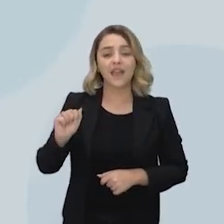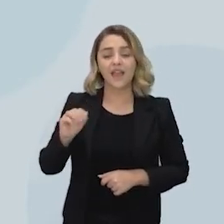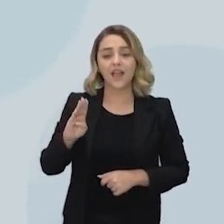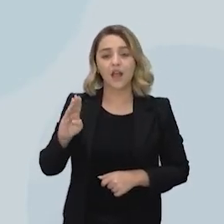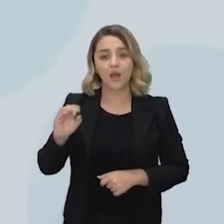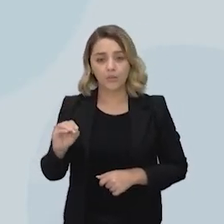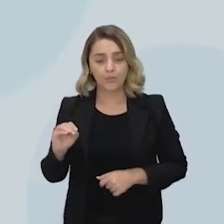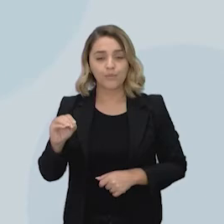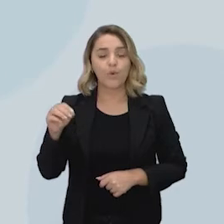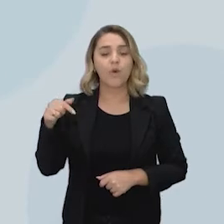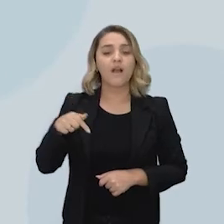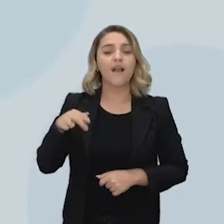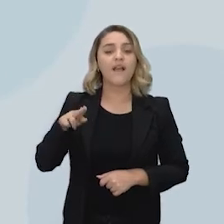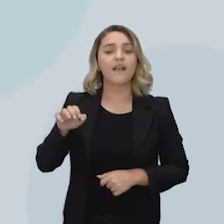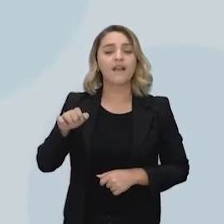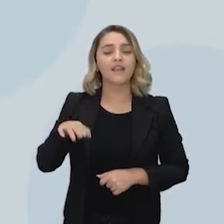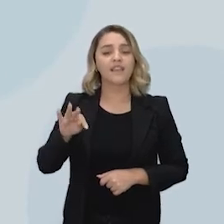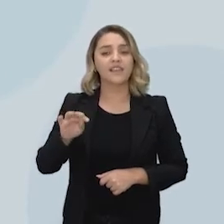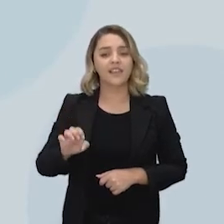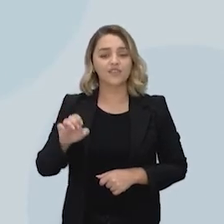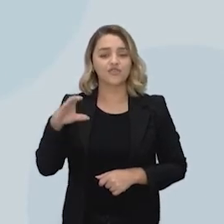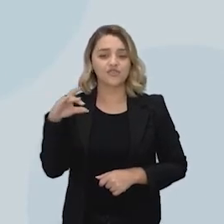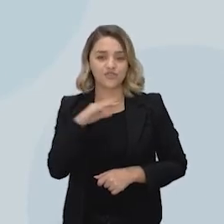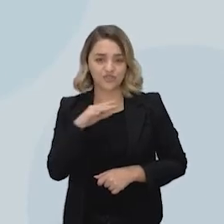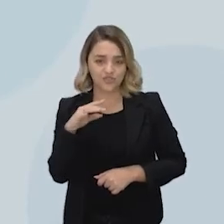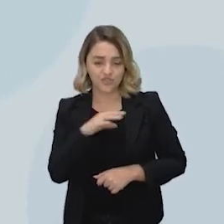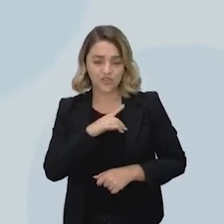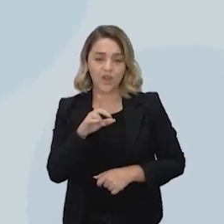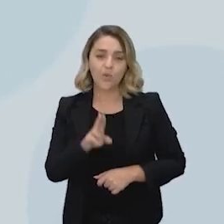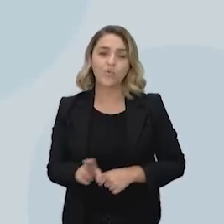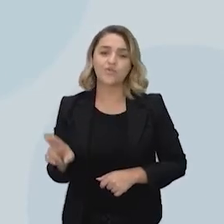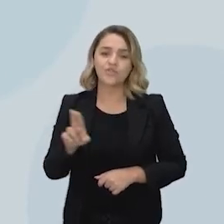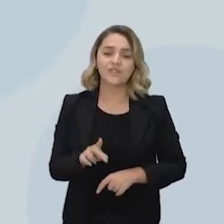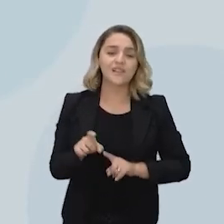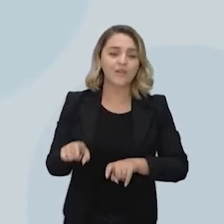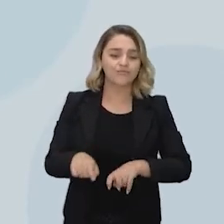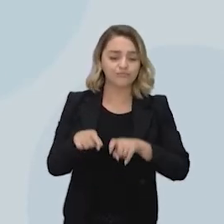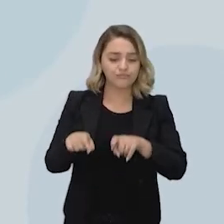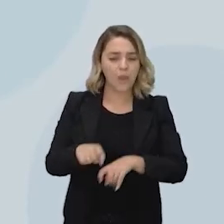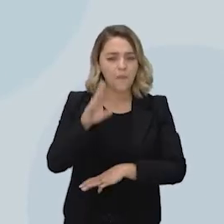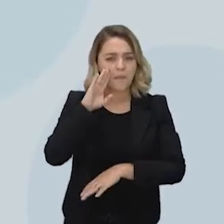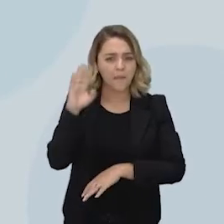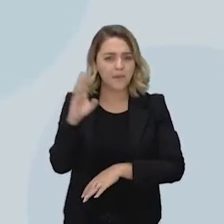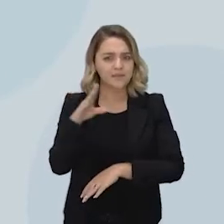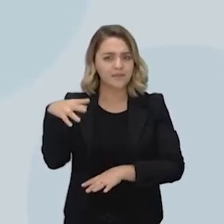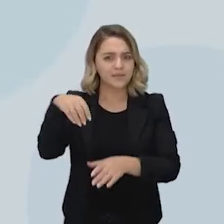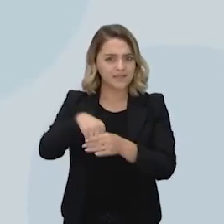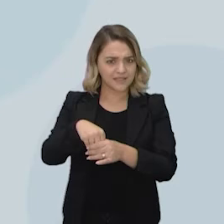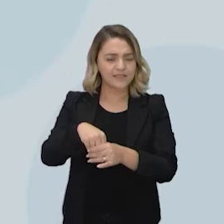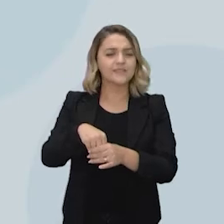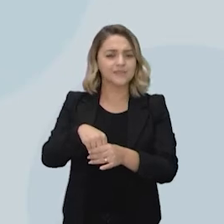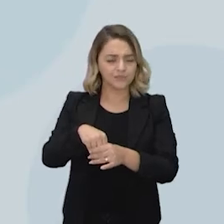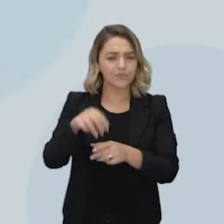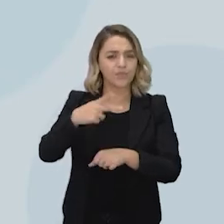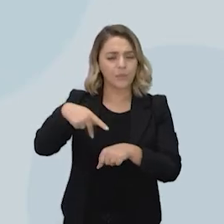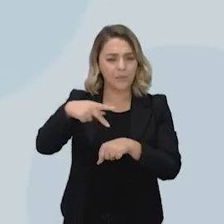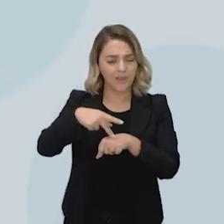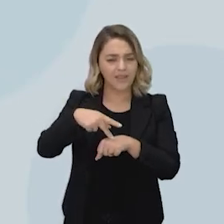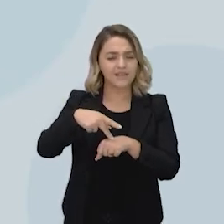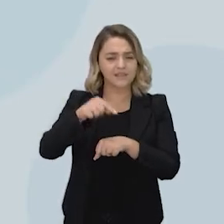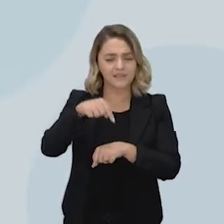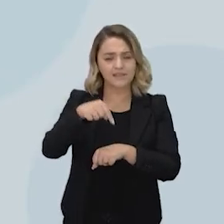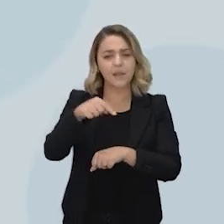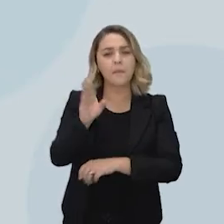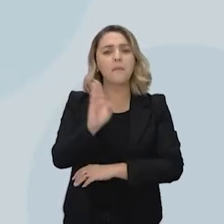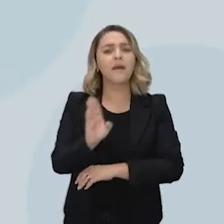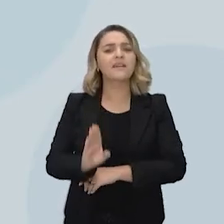nome amplamente utilizado, principalmente nas zonas rurais, aí, né, no interior do Brasil, onde se produz esse carvão.